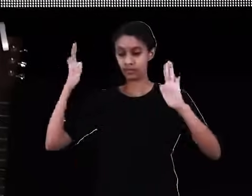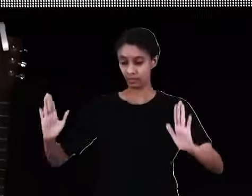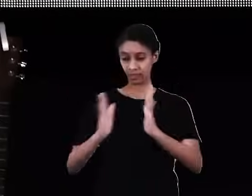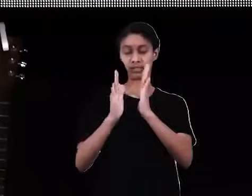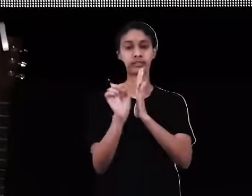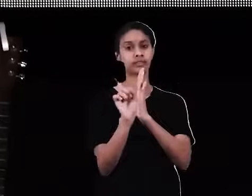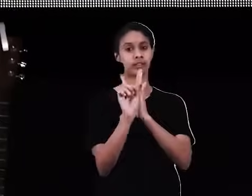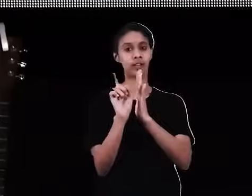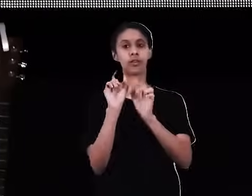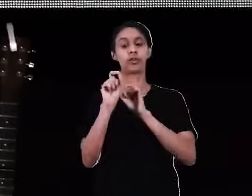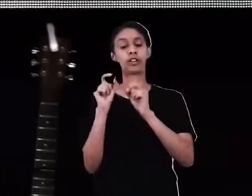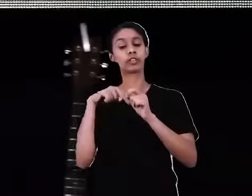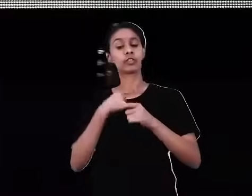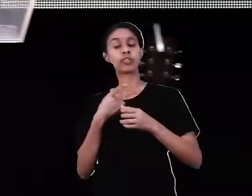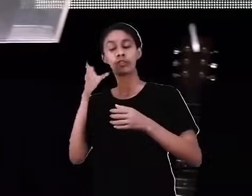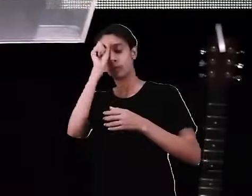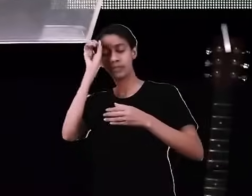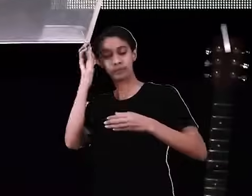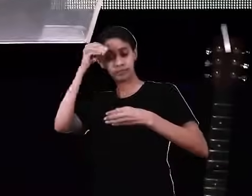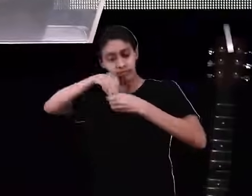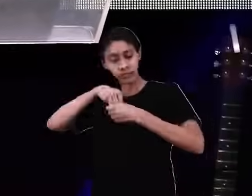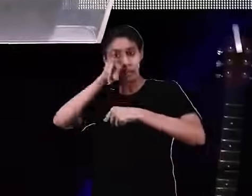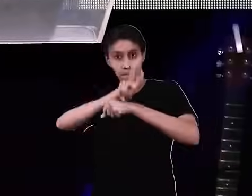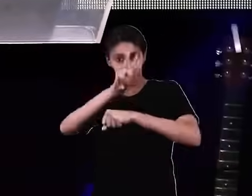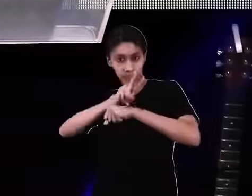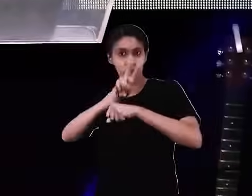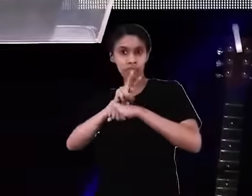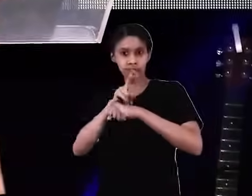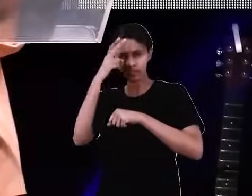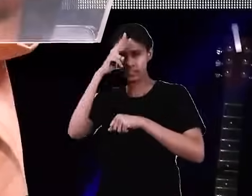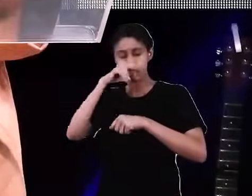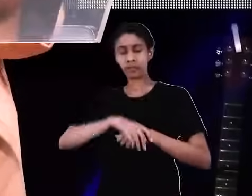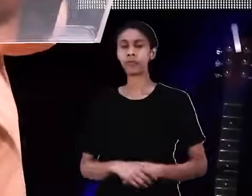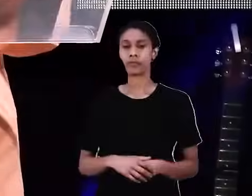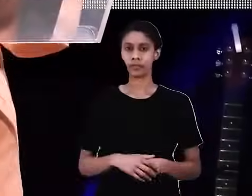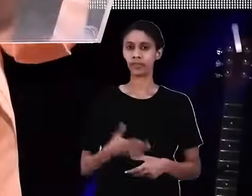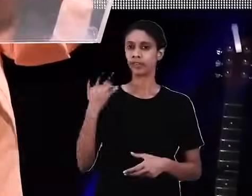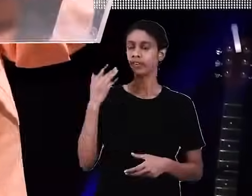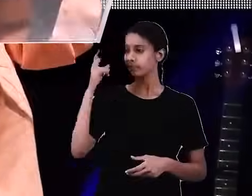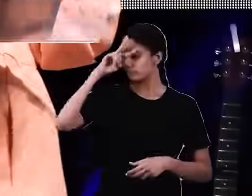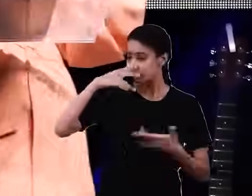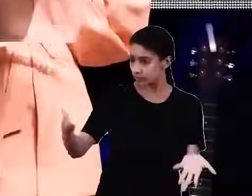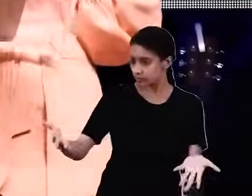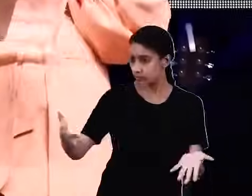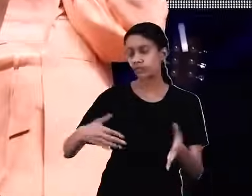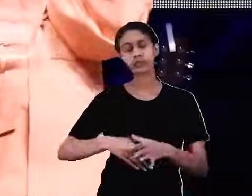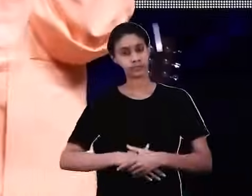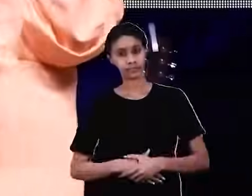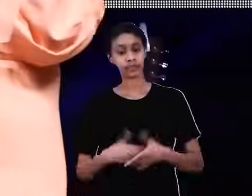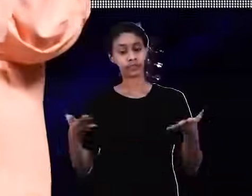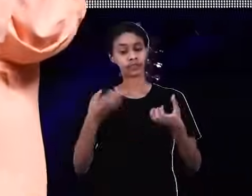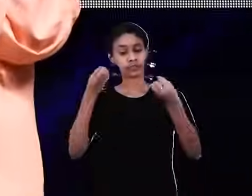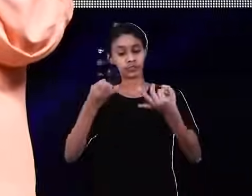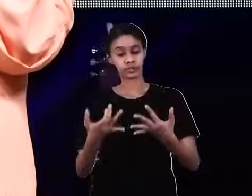para igual, a gente vai aprender a entrar numa concha e se proteger. Lembra? Lembra, gente? Hoje eu